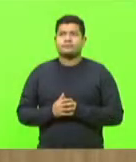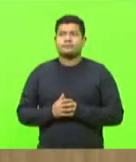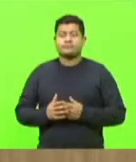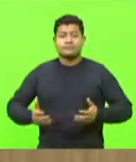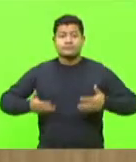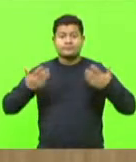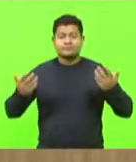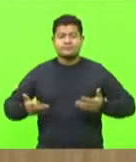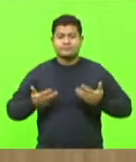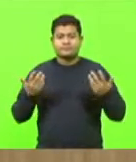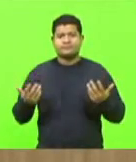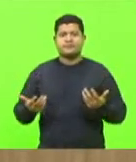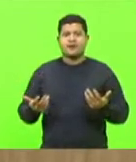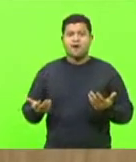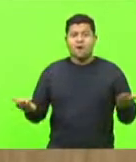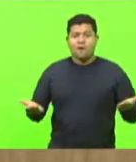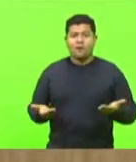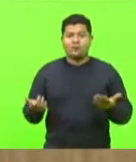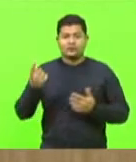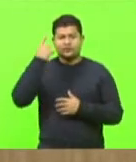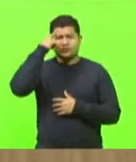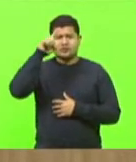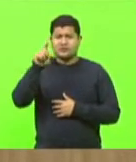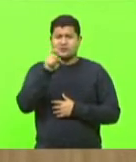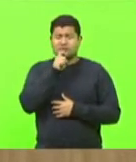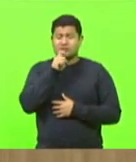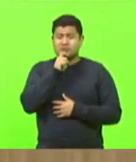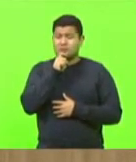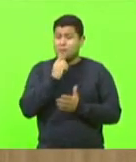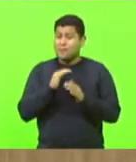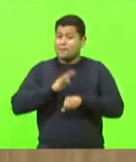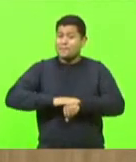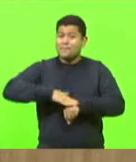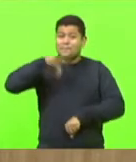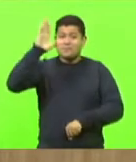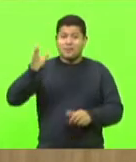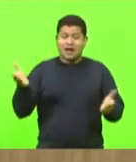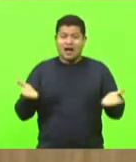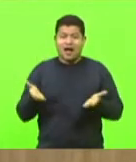Alegria que o dia mais frio do ano, nesta quinta-feira,